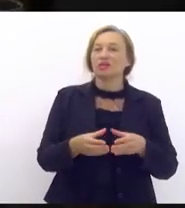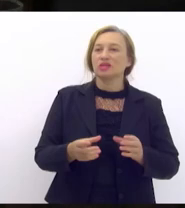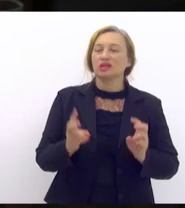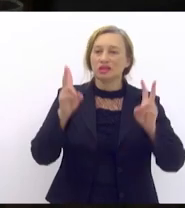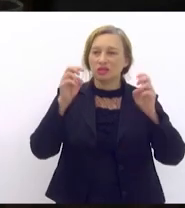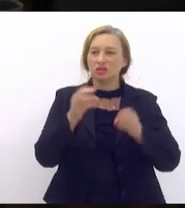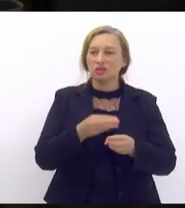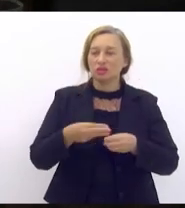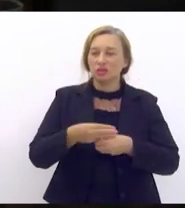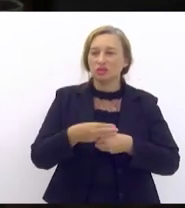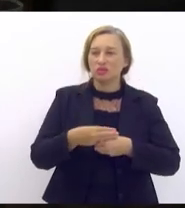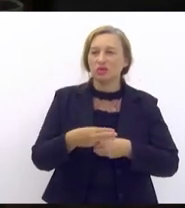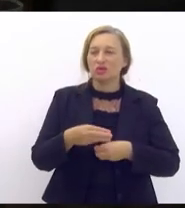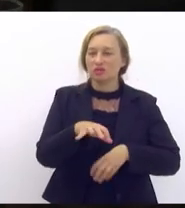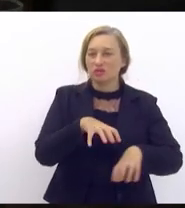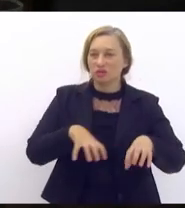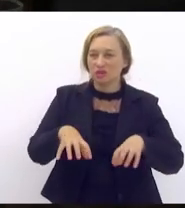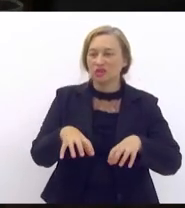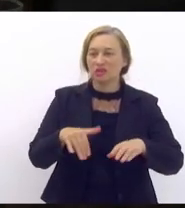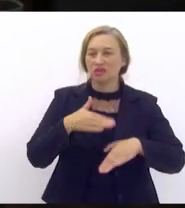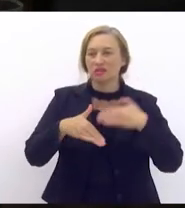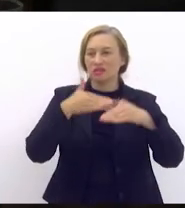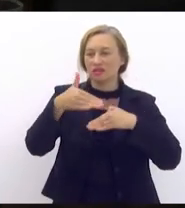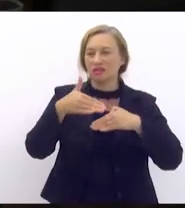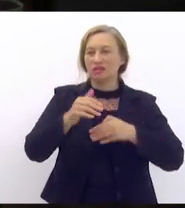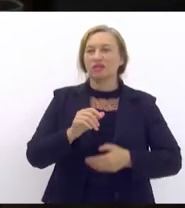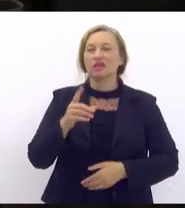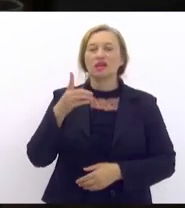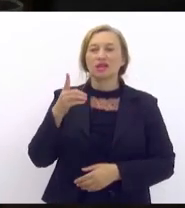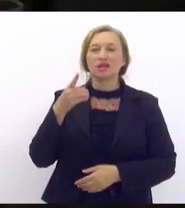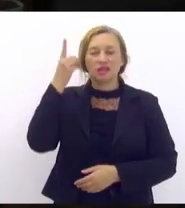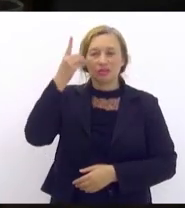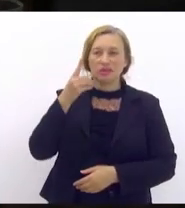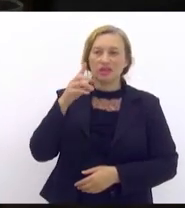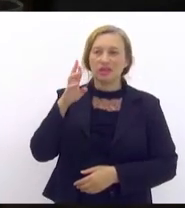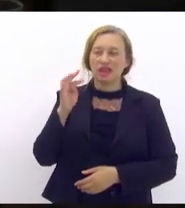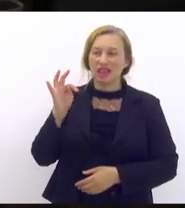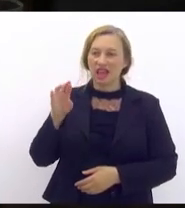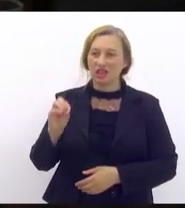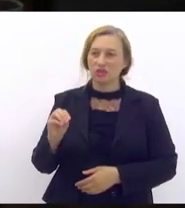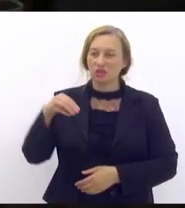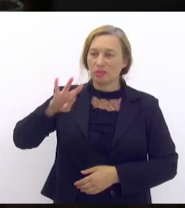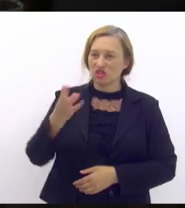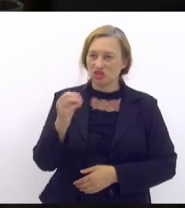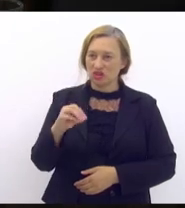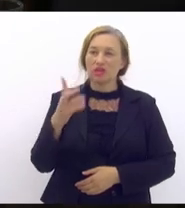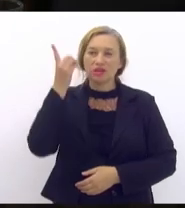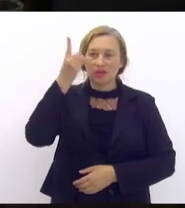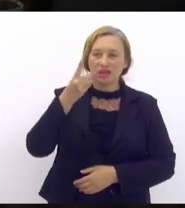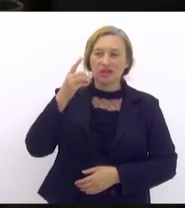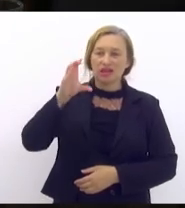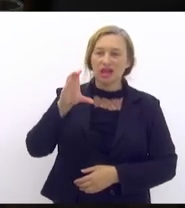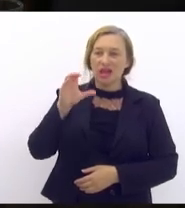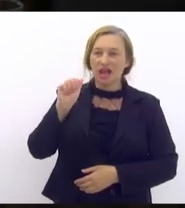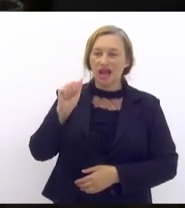Municipais e Desenvolvimento Regional, deputado Renato Machado. Renato Deputado Carlos